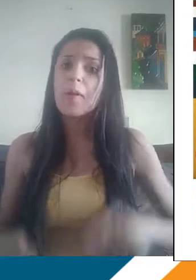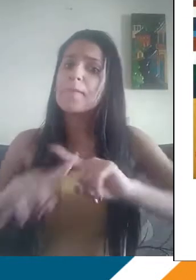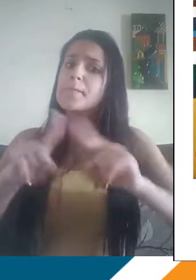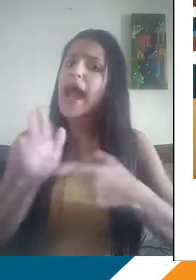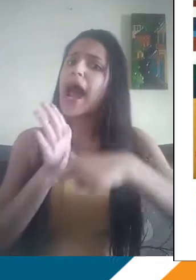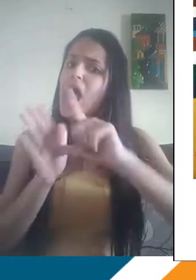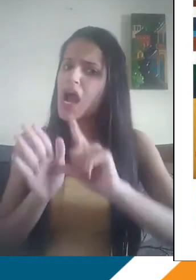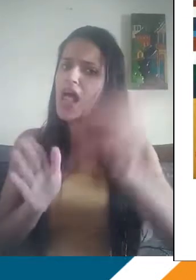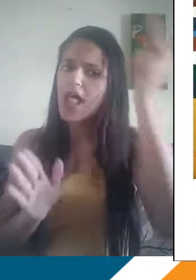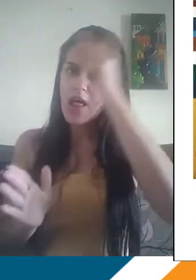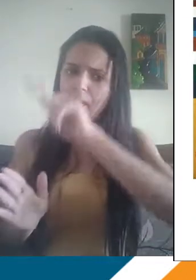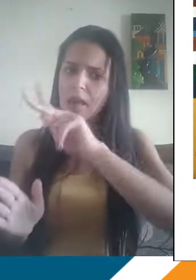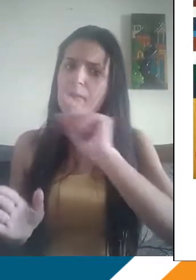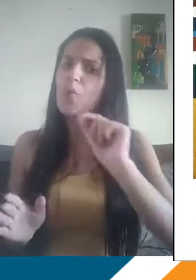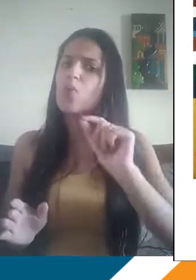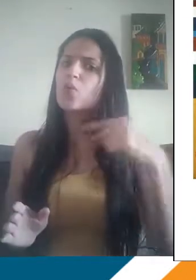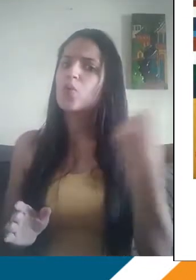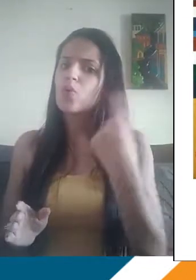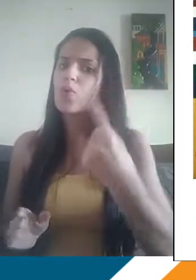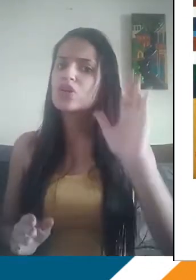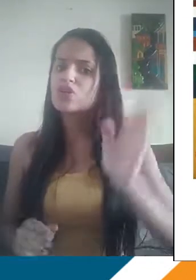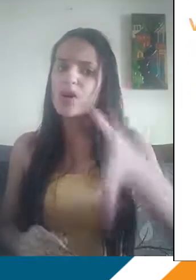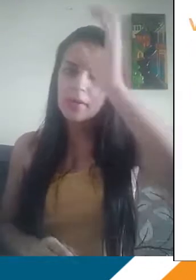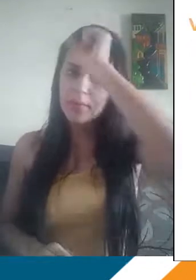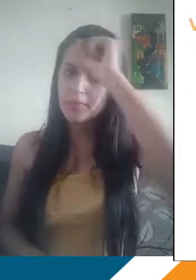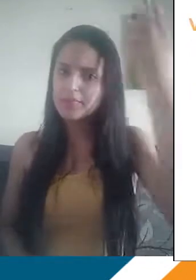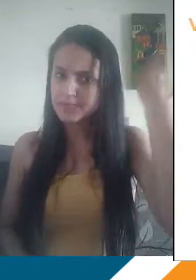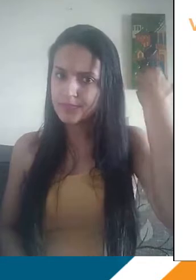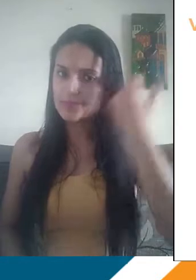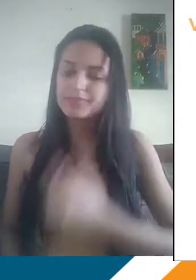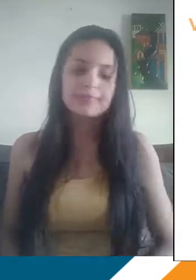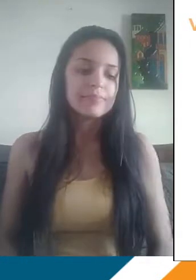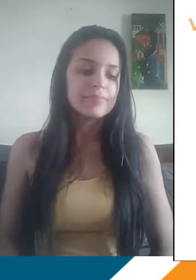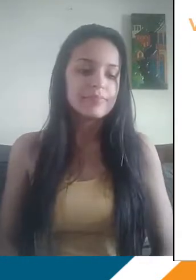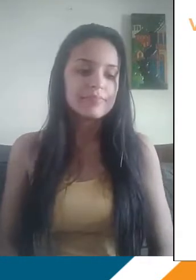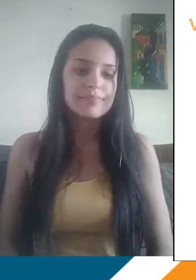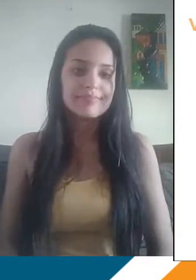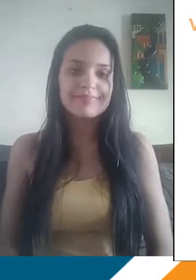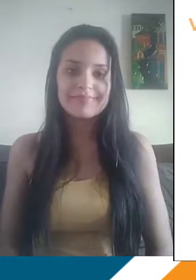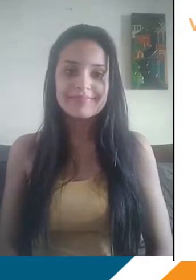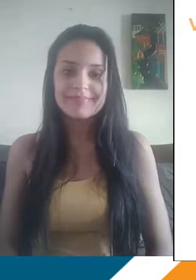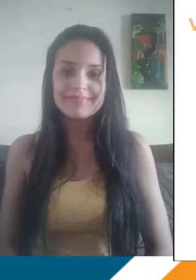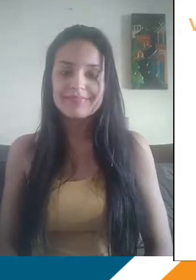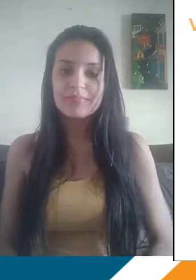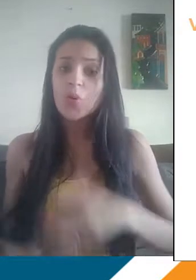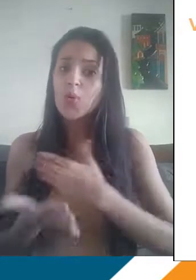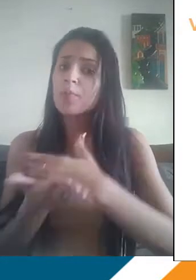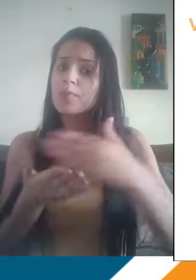vamos relembrar alguns conhecimentos anteriores. Iniciando com as vanguardas